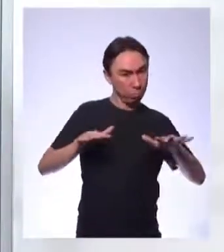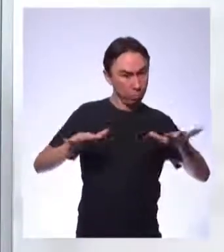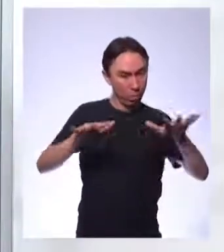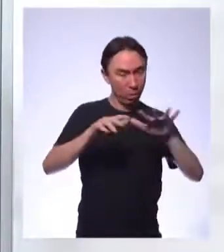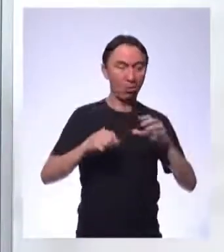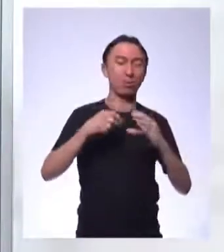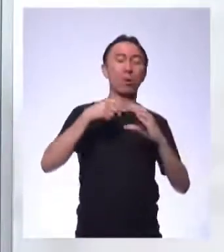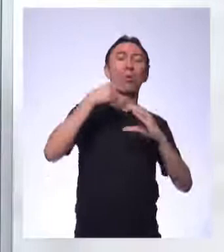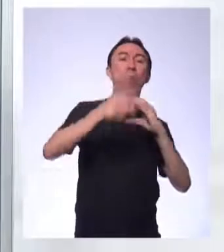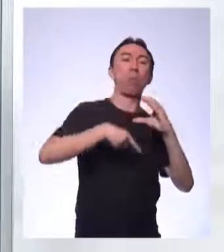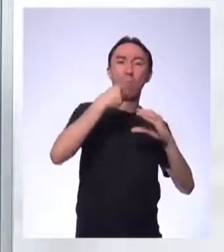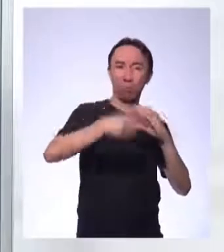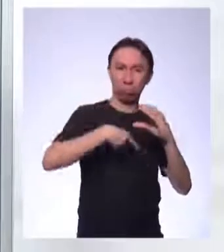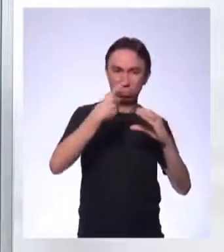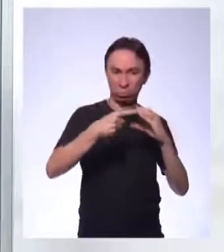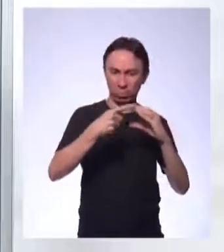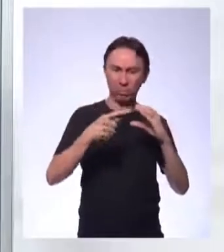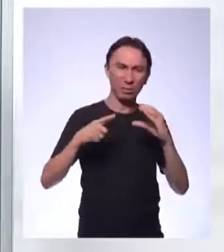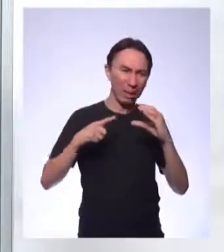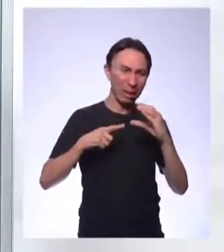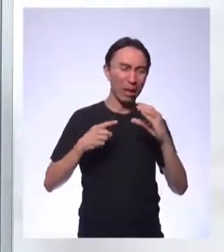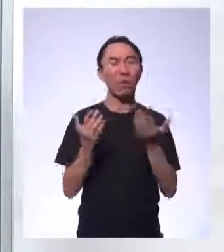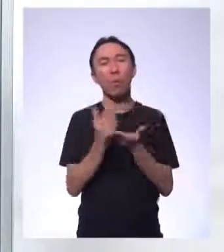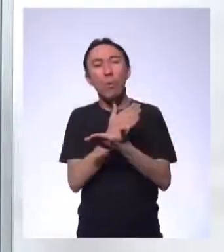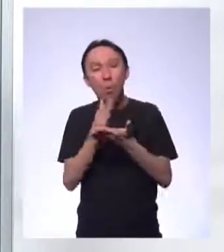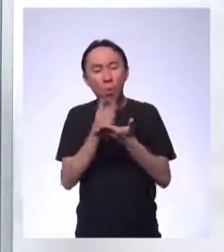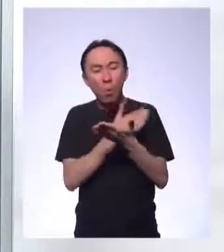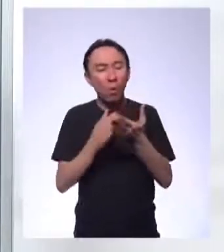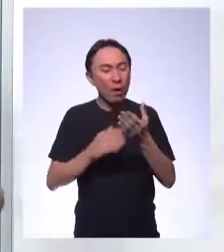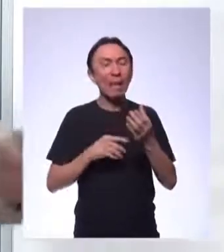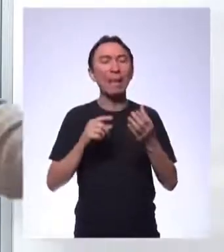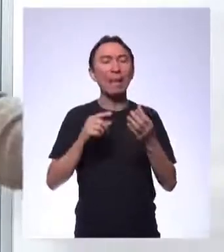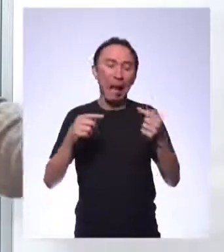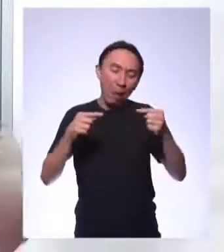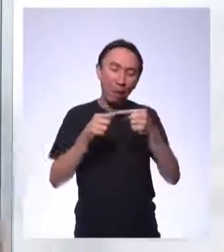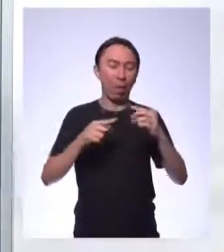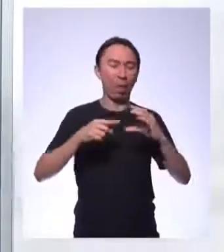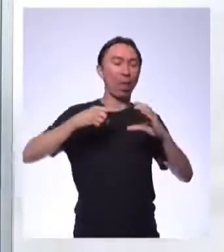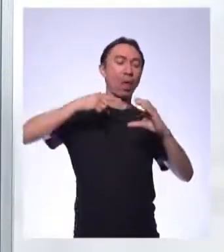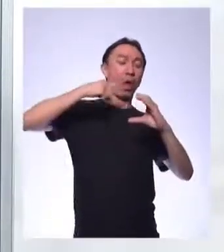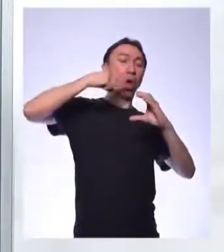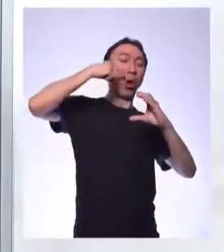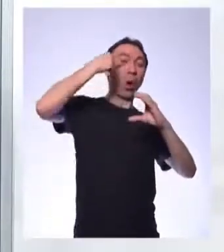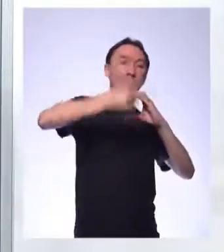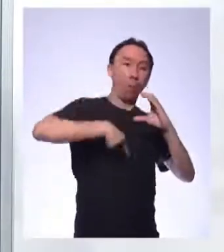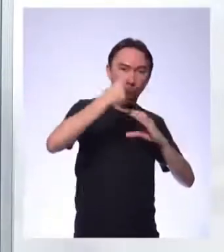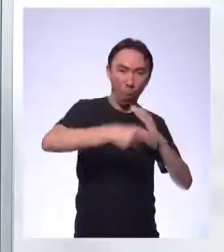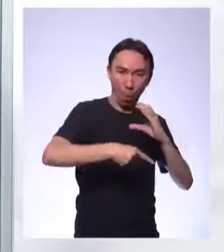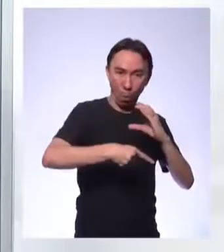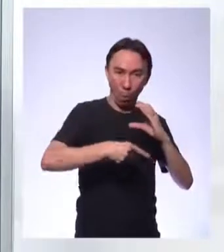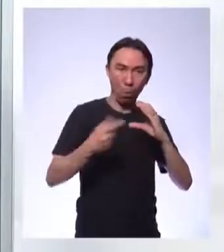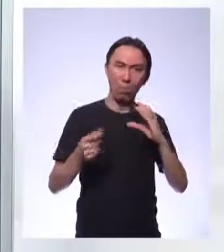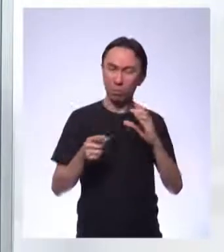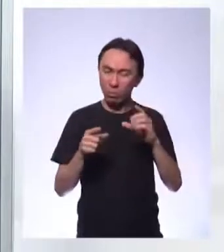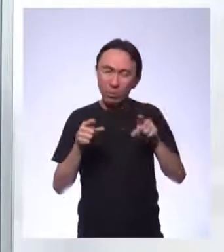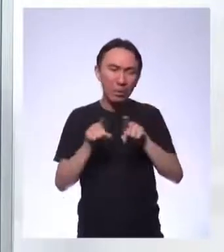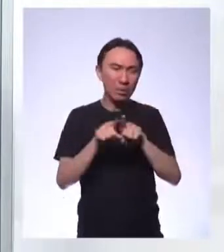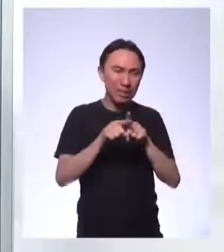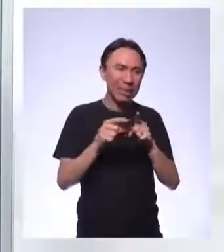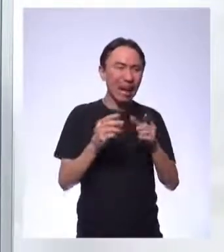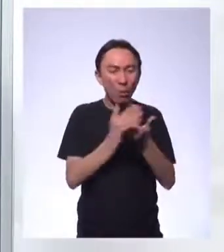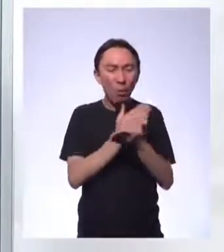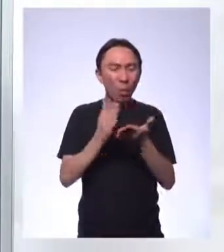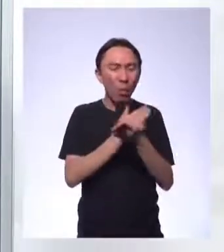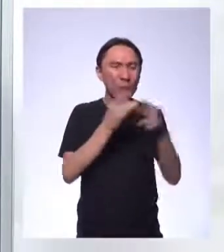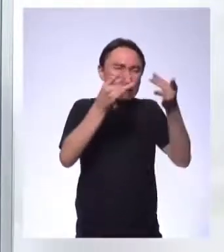de umas características que são bem globalizantes e gerais, e aí a gente vai esmiuçando até chegar em alguns aspectos